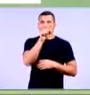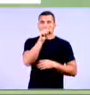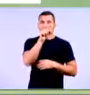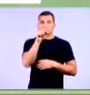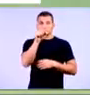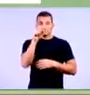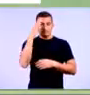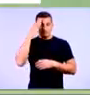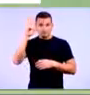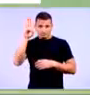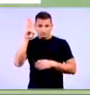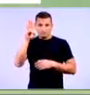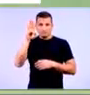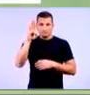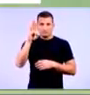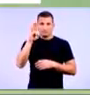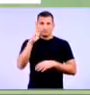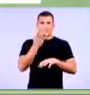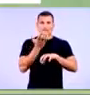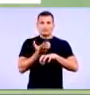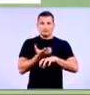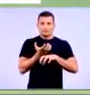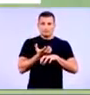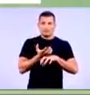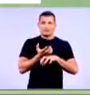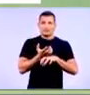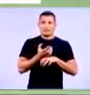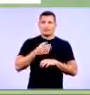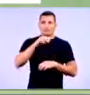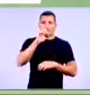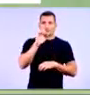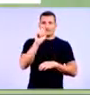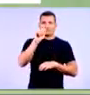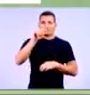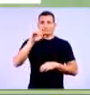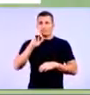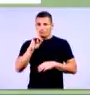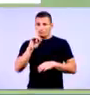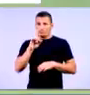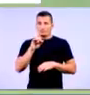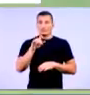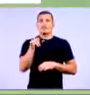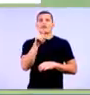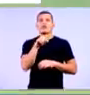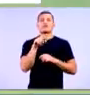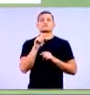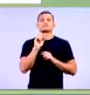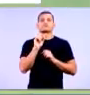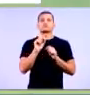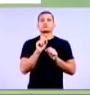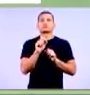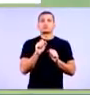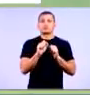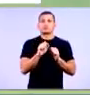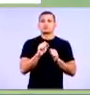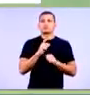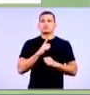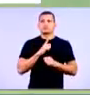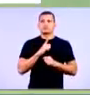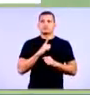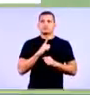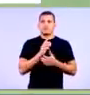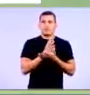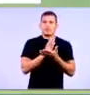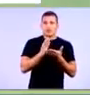ideia principal a disciplina de ambientação para EAD. E dela, o que nós podemos ter? Nós temos como algumas